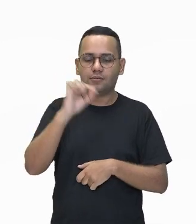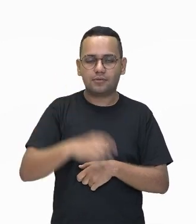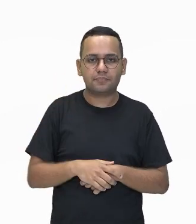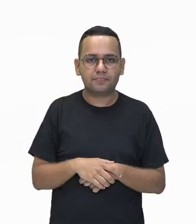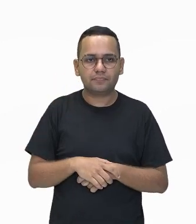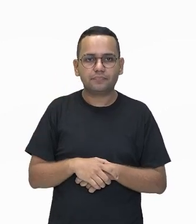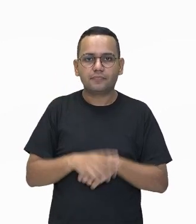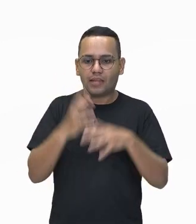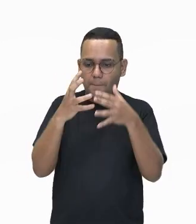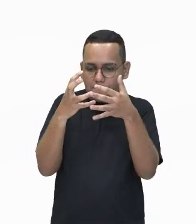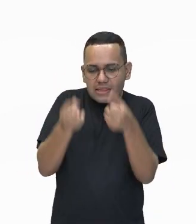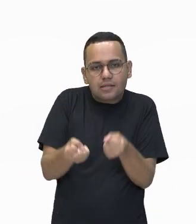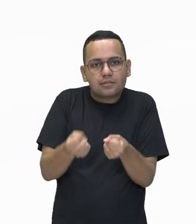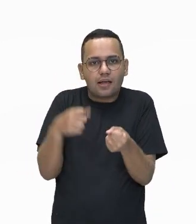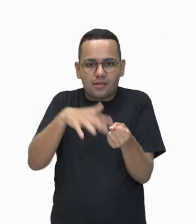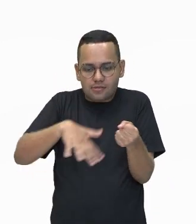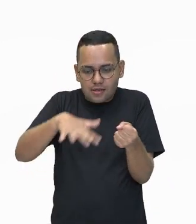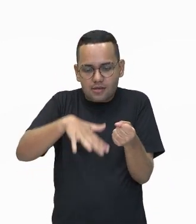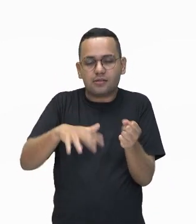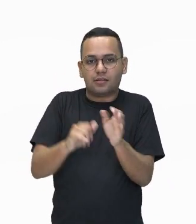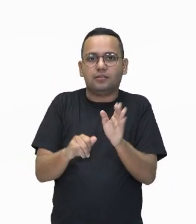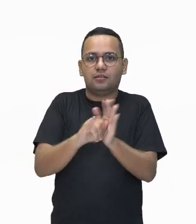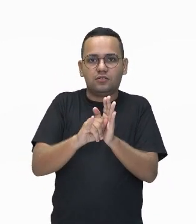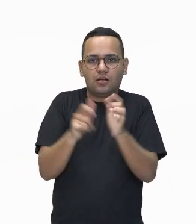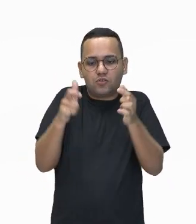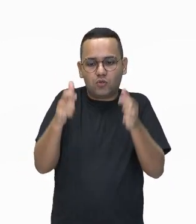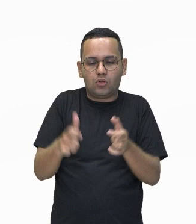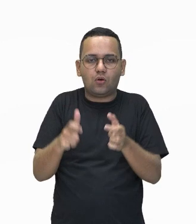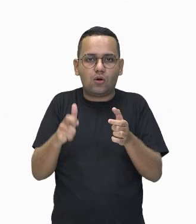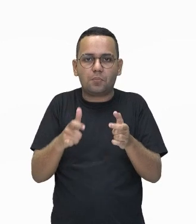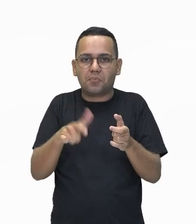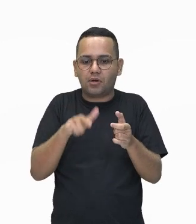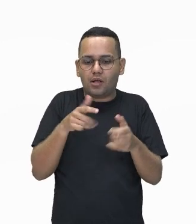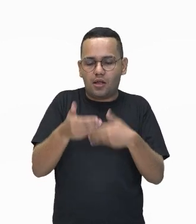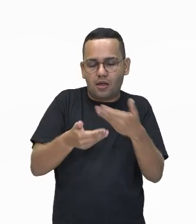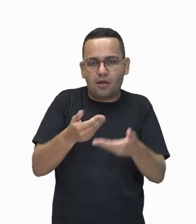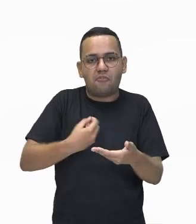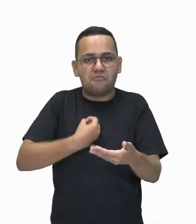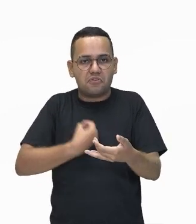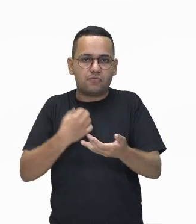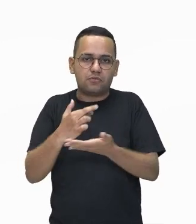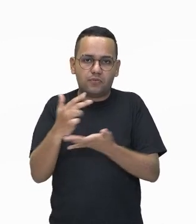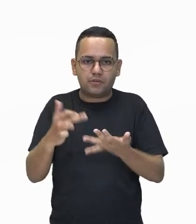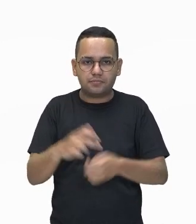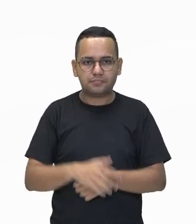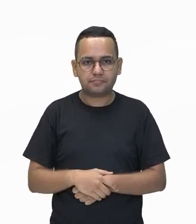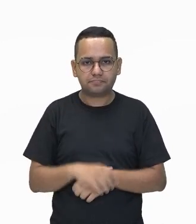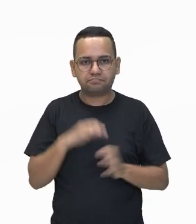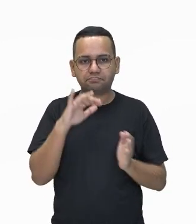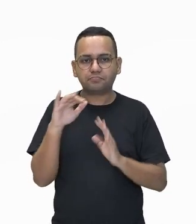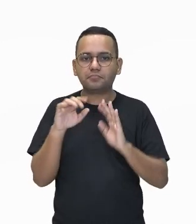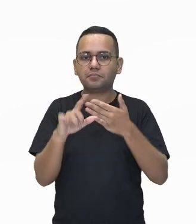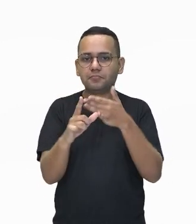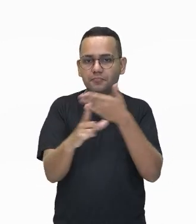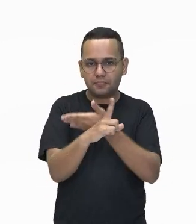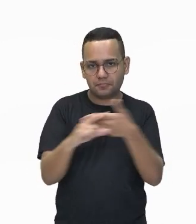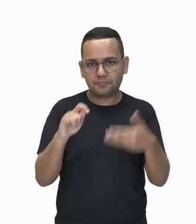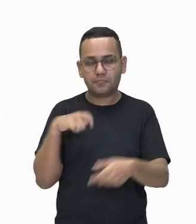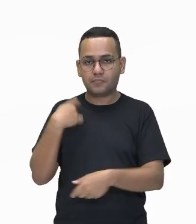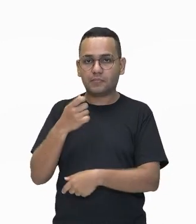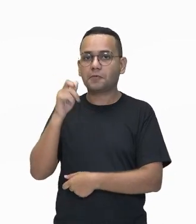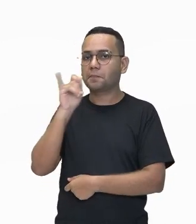pertencimento, né, porque nós pertencemos àquela, então, comunidade. Nesse ponto, o autor, o Zygmunt